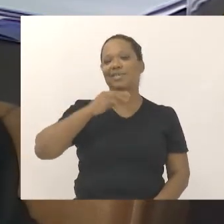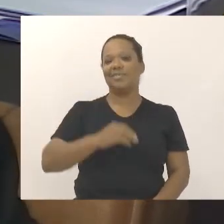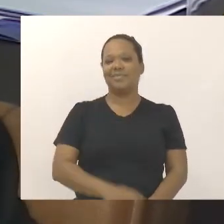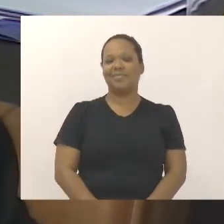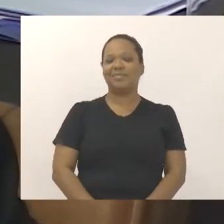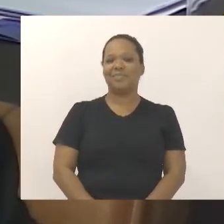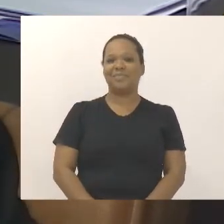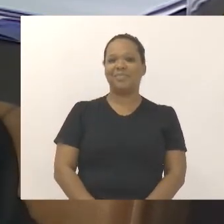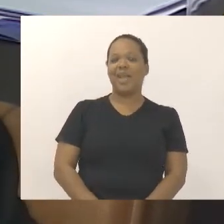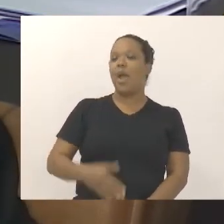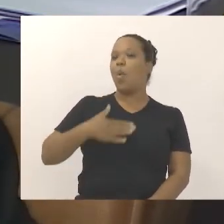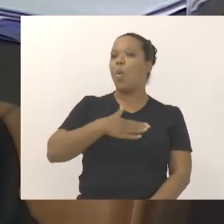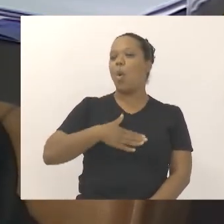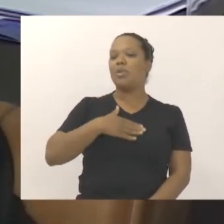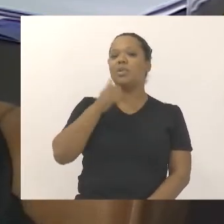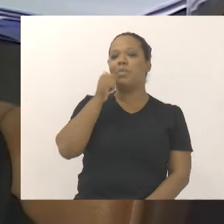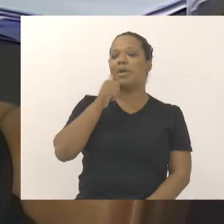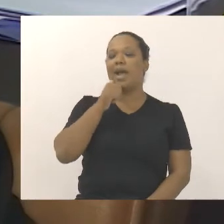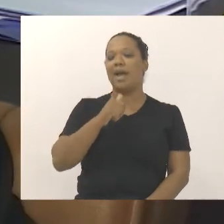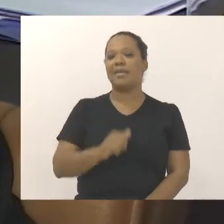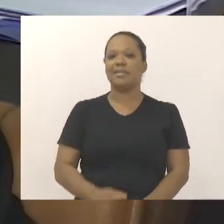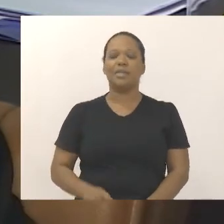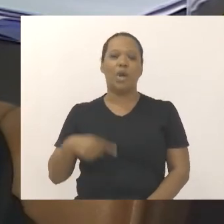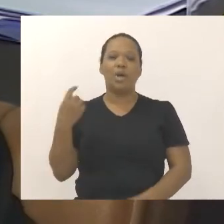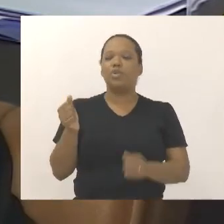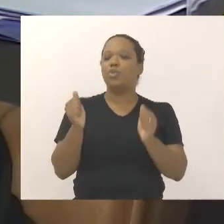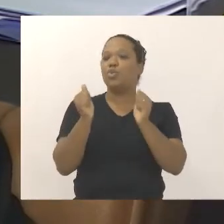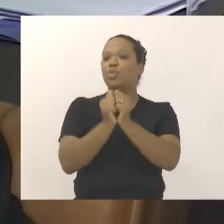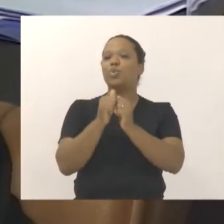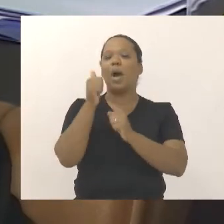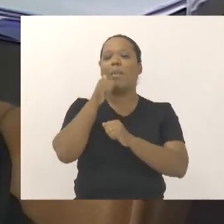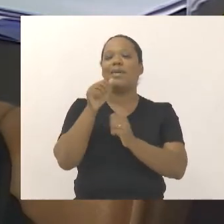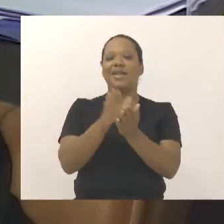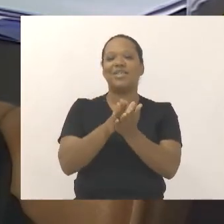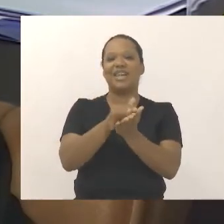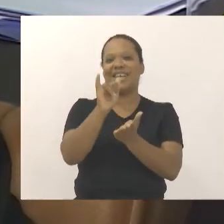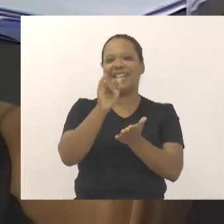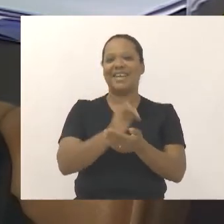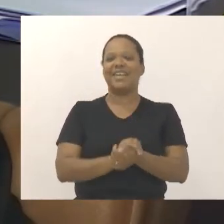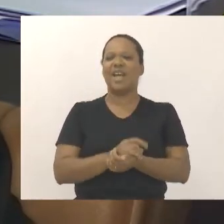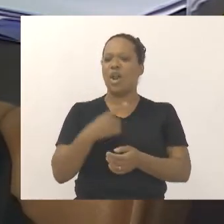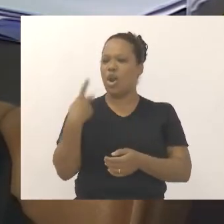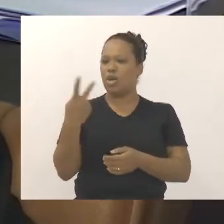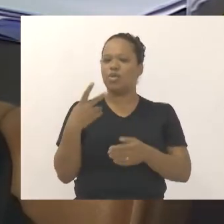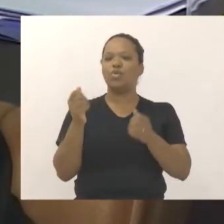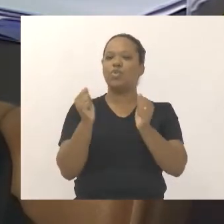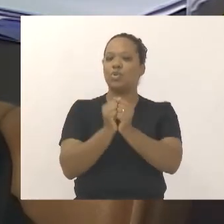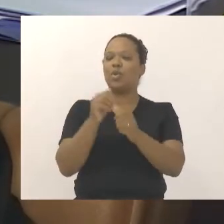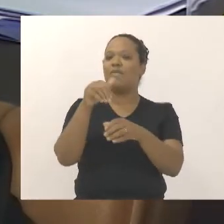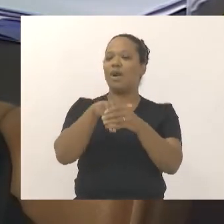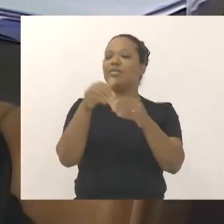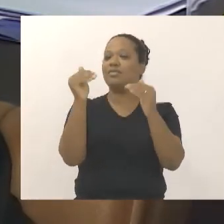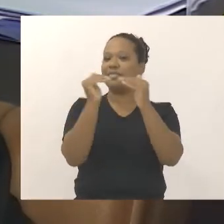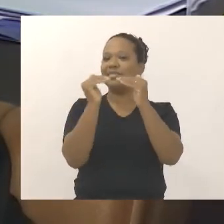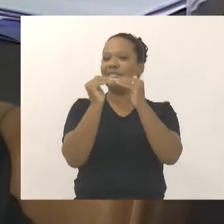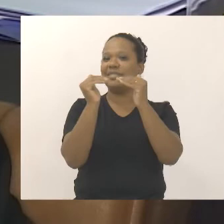Então, gosto muito de mulher, as mulheres, estamos juntos com essas mulheres da cidade de Jacareí. Estamos juntos. Meu voto é